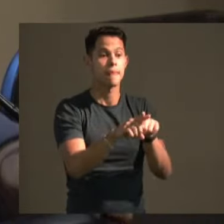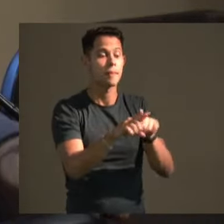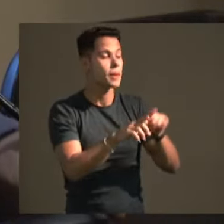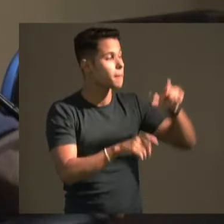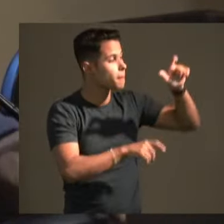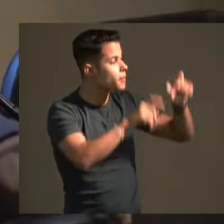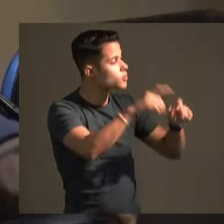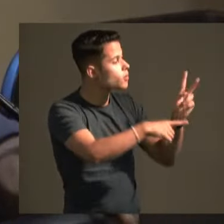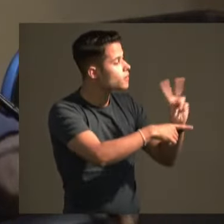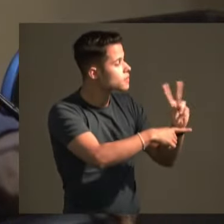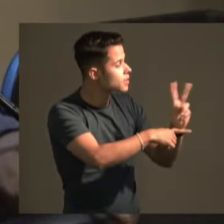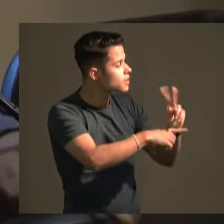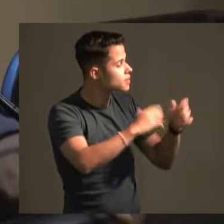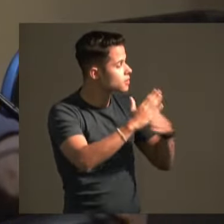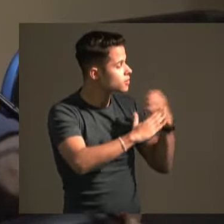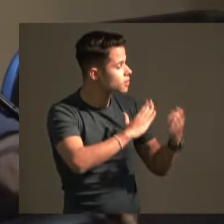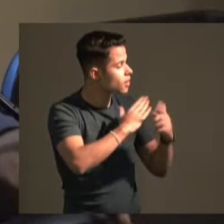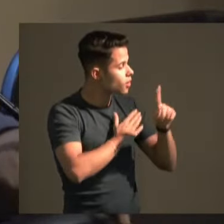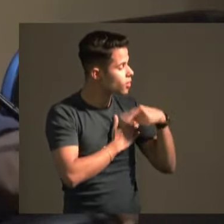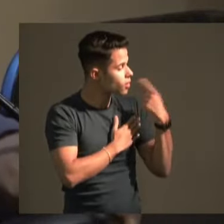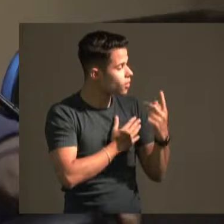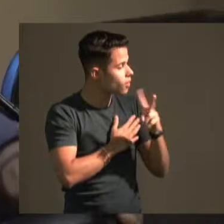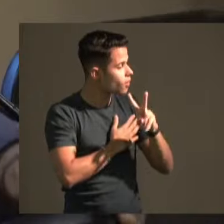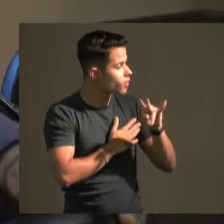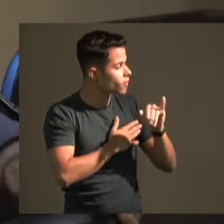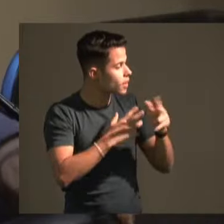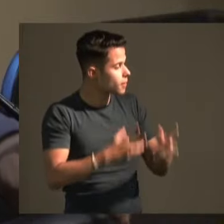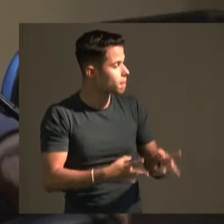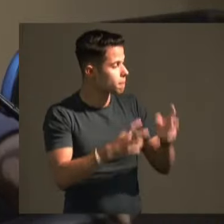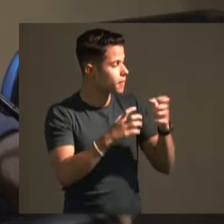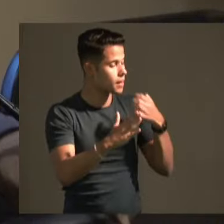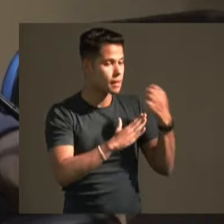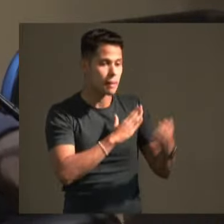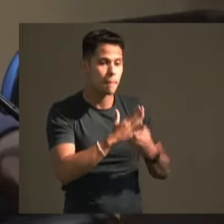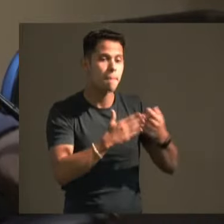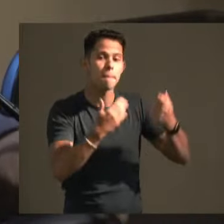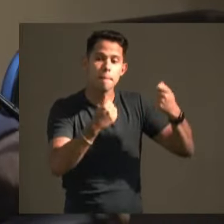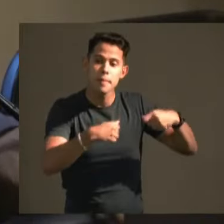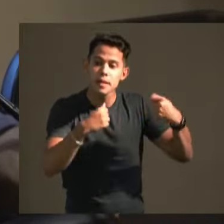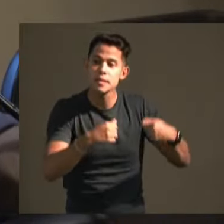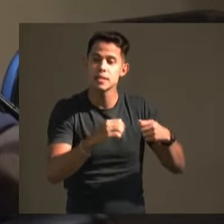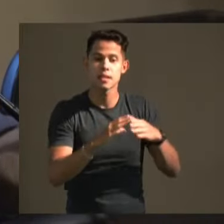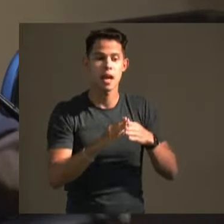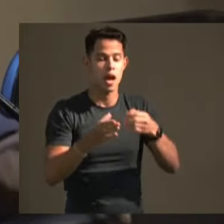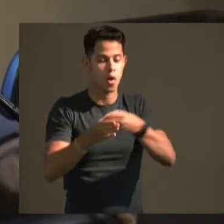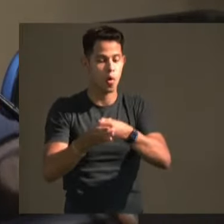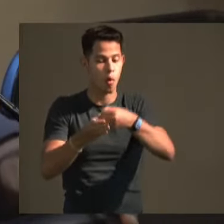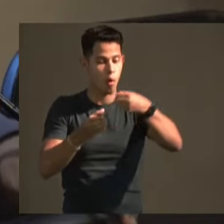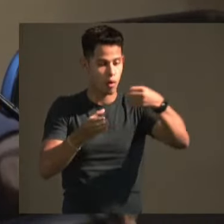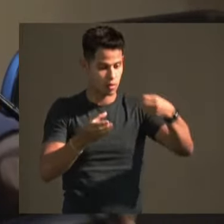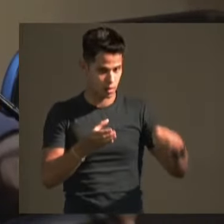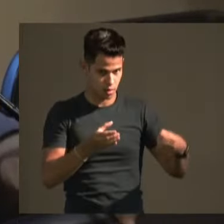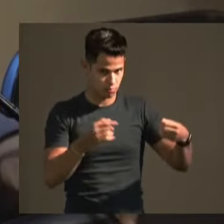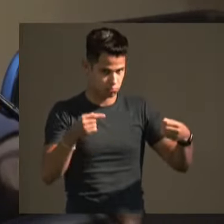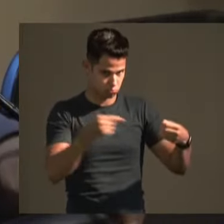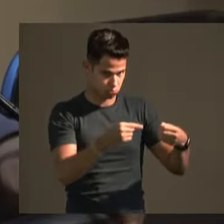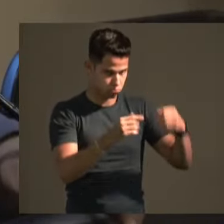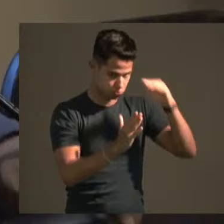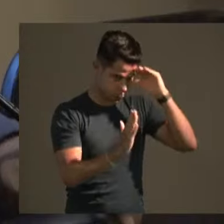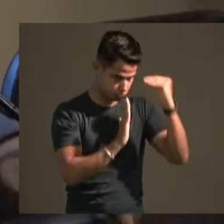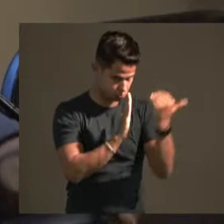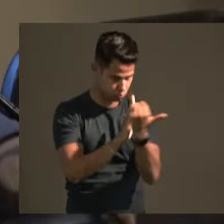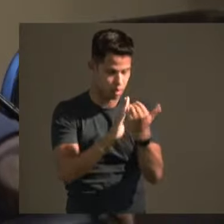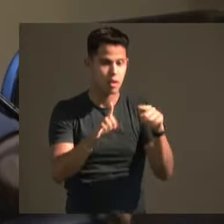nas empresas. Nós vamos identificar as empresas que precisam cumprir as cotas, vamos oferecer essa mão de obra para